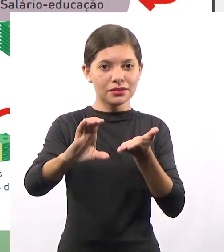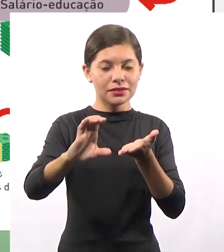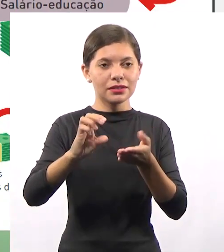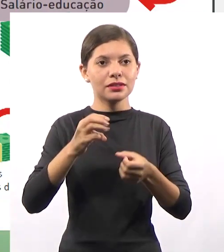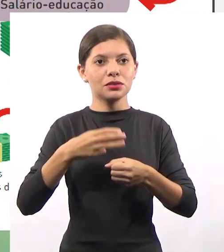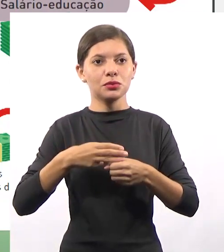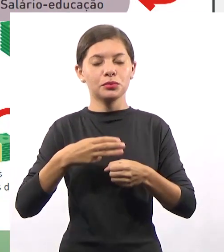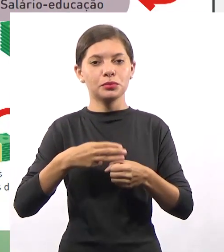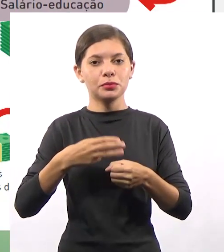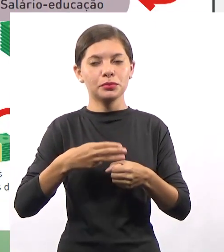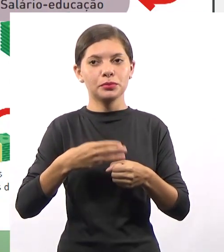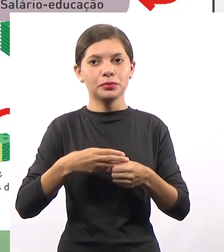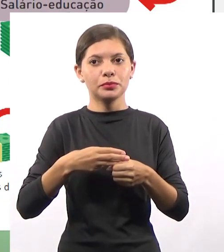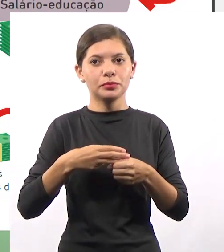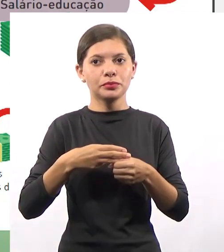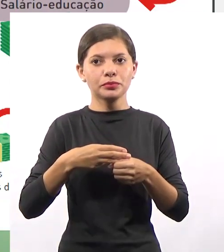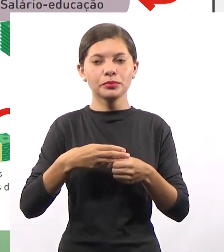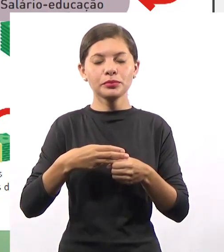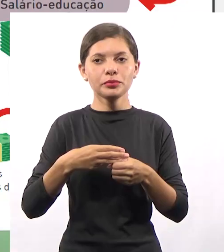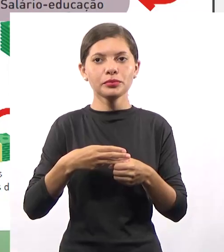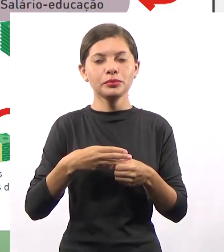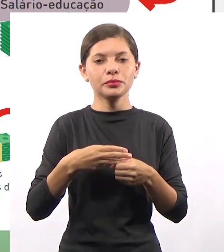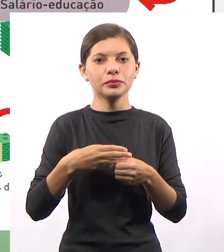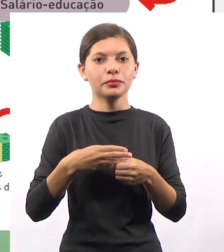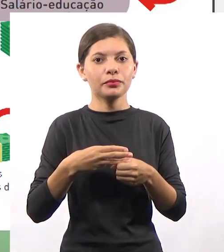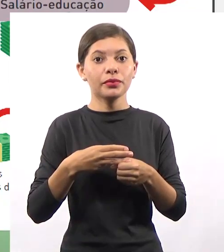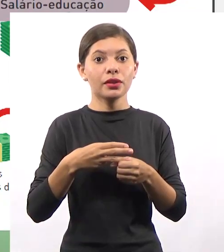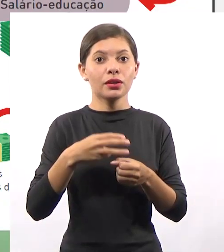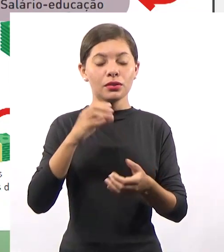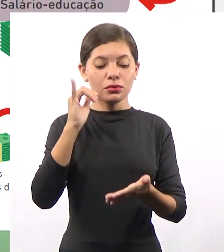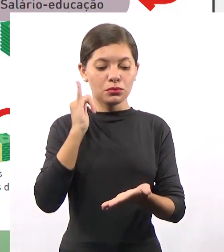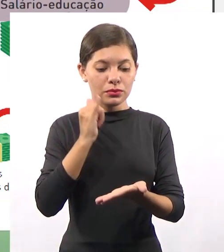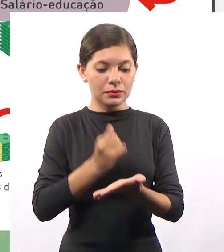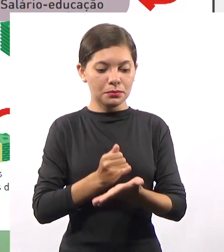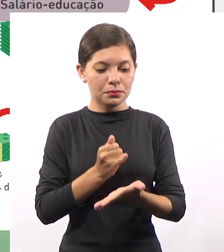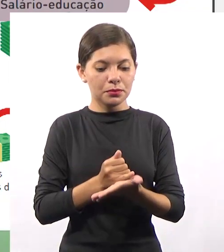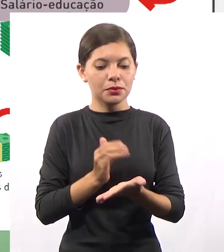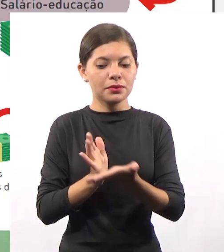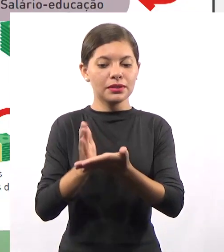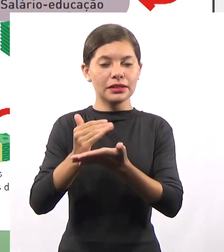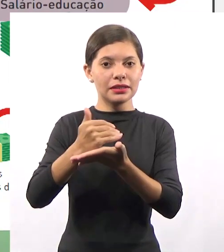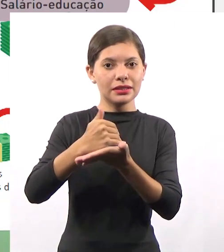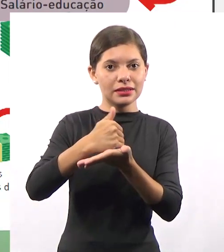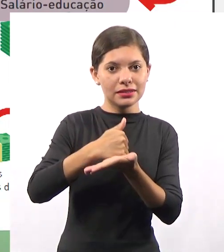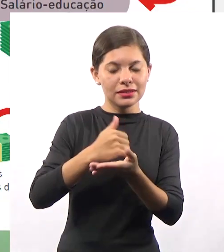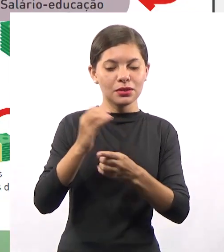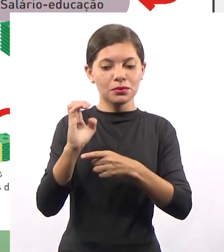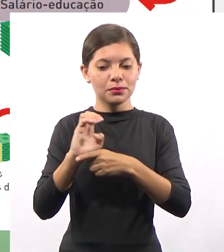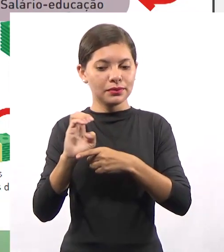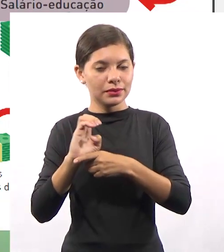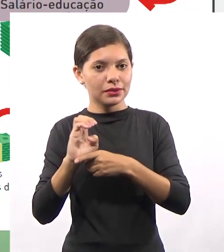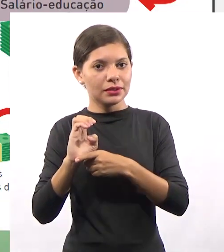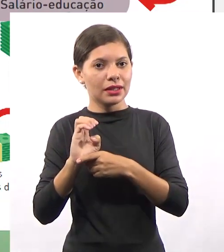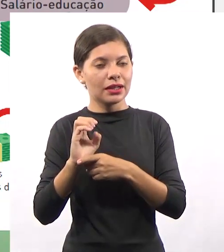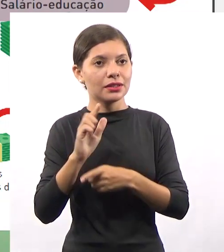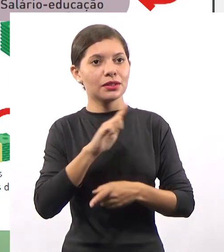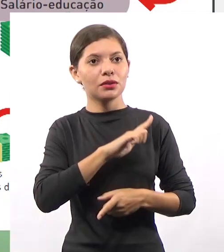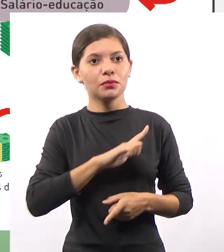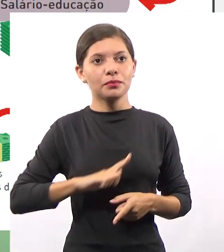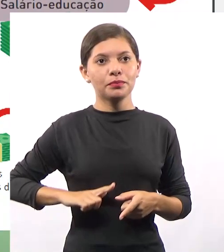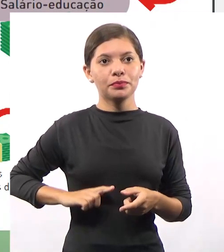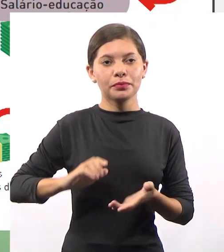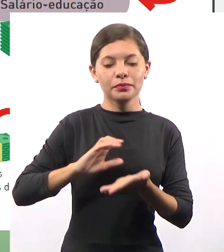do município, ou seja, dos impostos de arrecadação do Estado e da União,